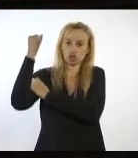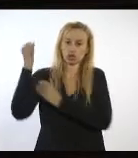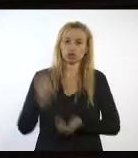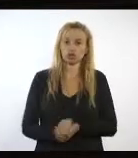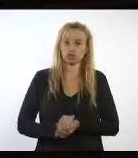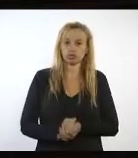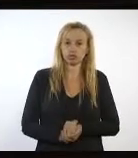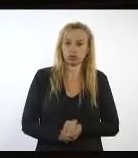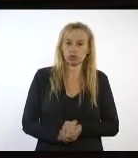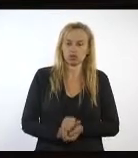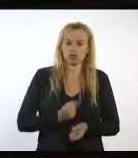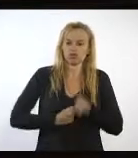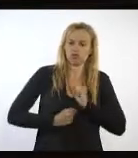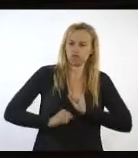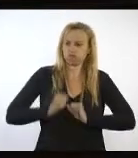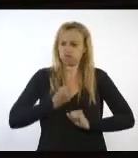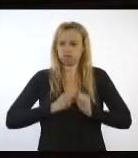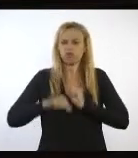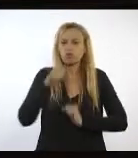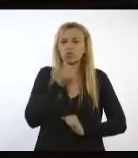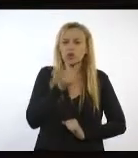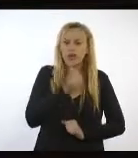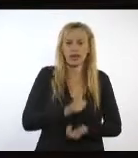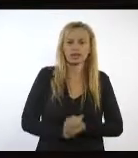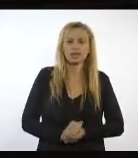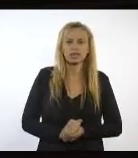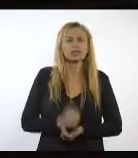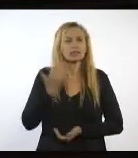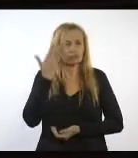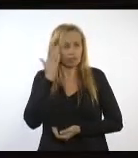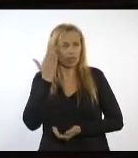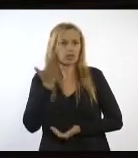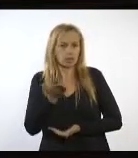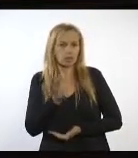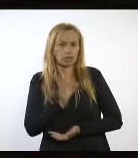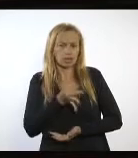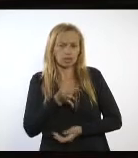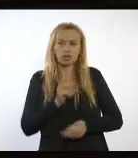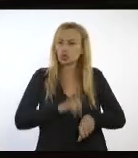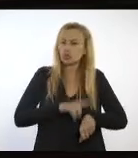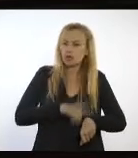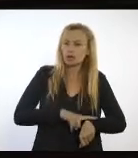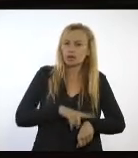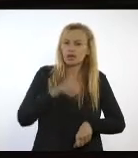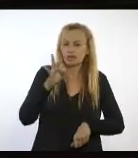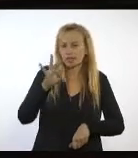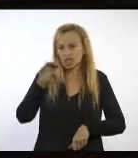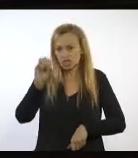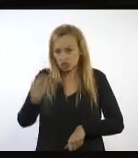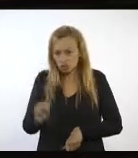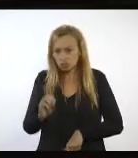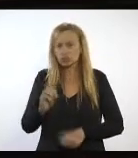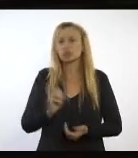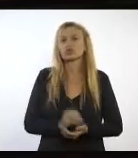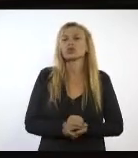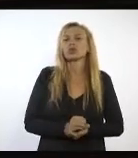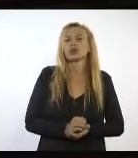ódio às mulheres, que se compreende exatamente no momento do feminicídio, ele